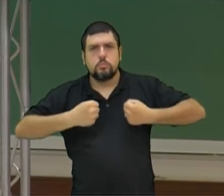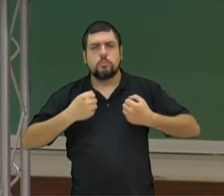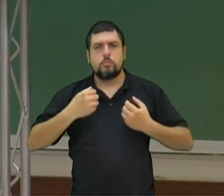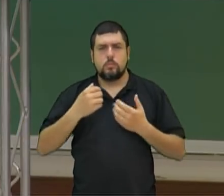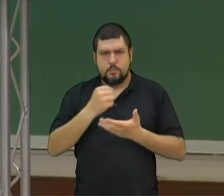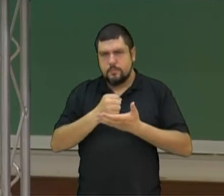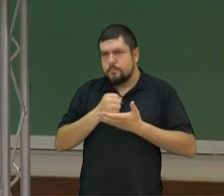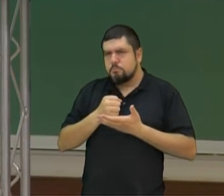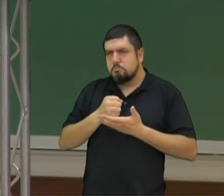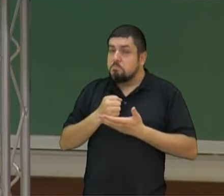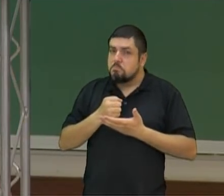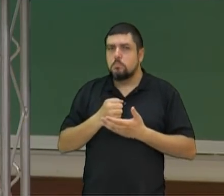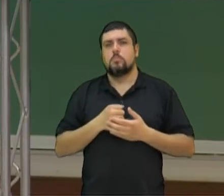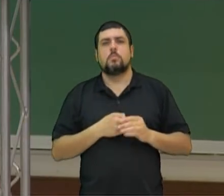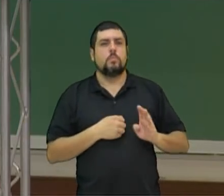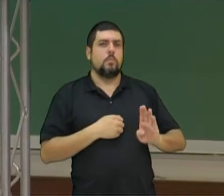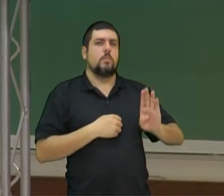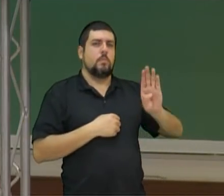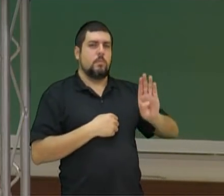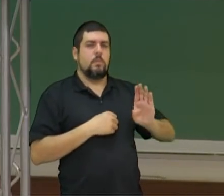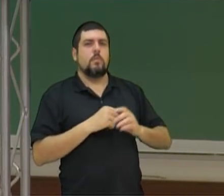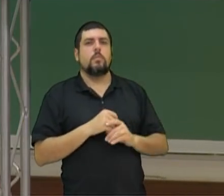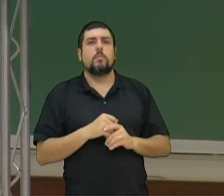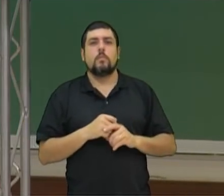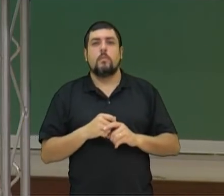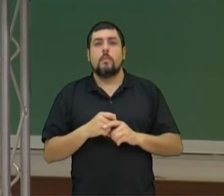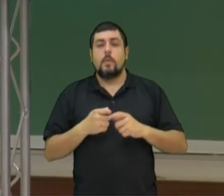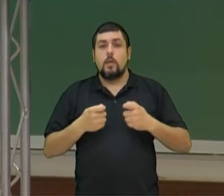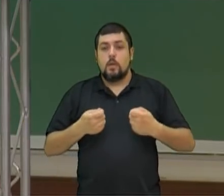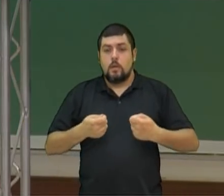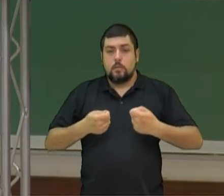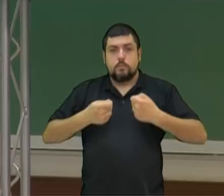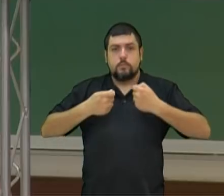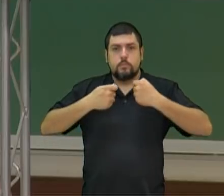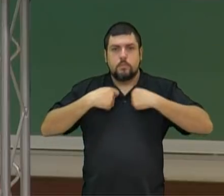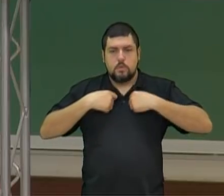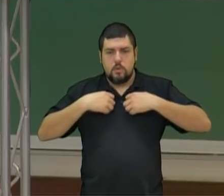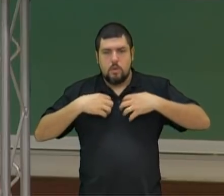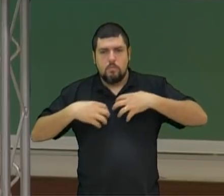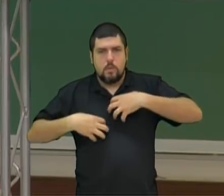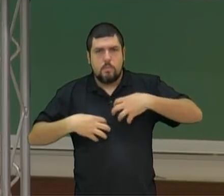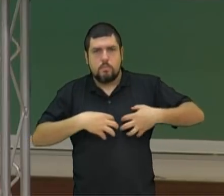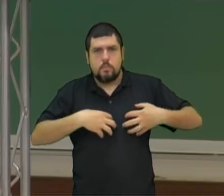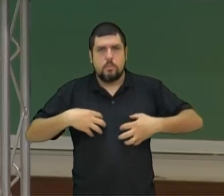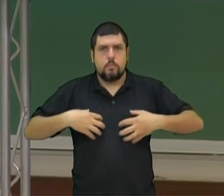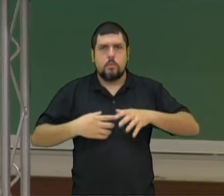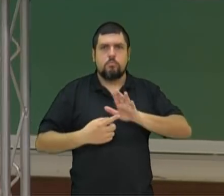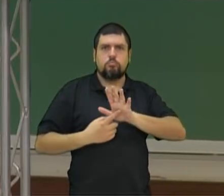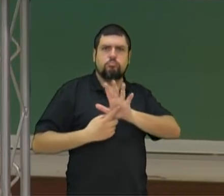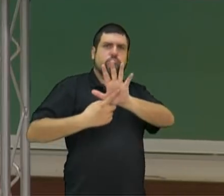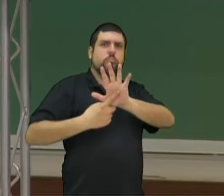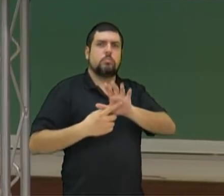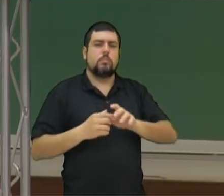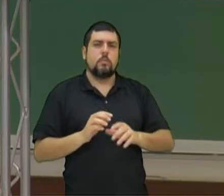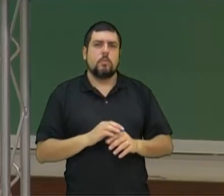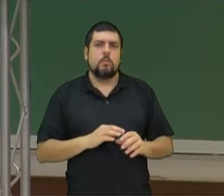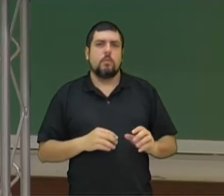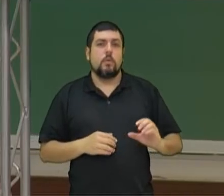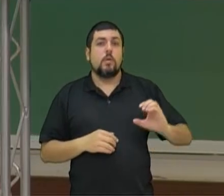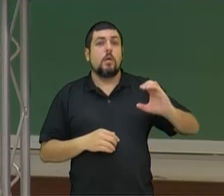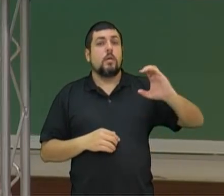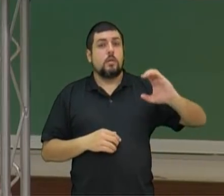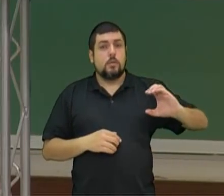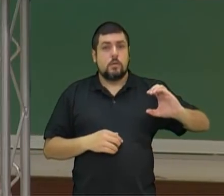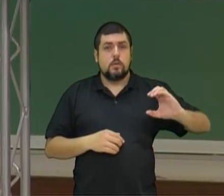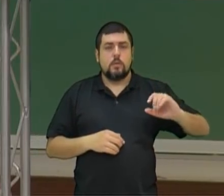movimentação? Letra B. Garante maior exposição dos órgãos internos? Letra C.